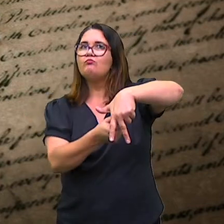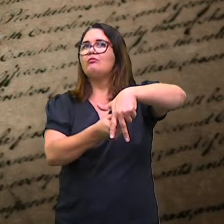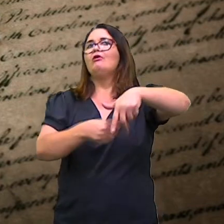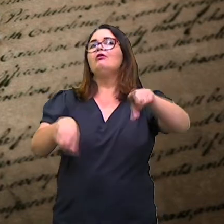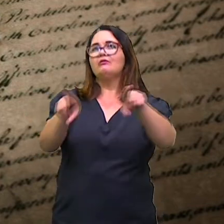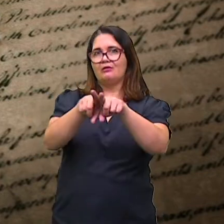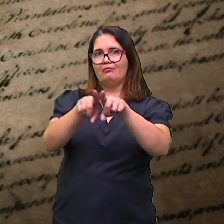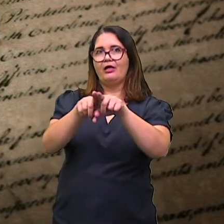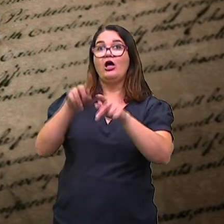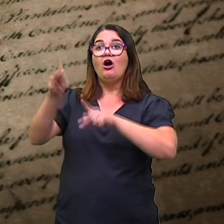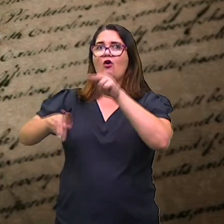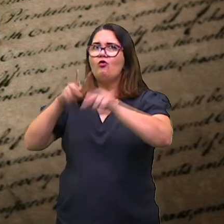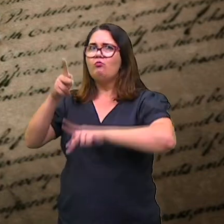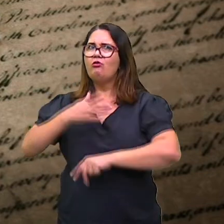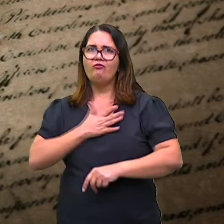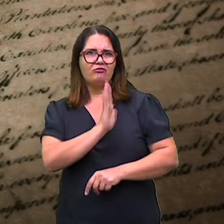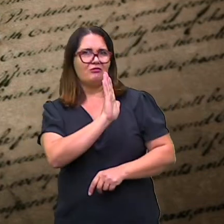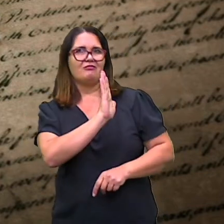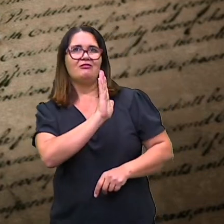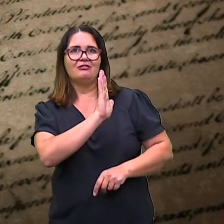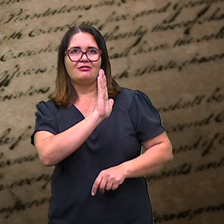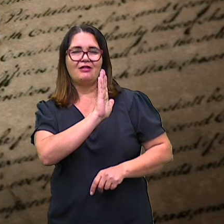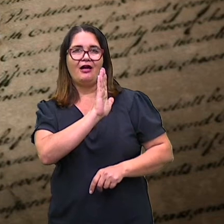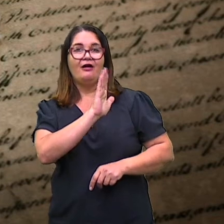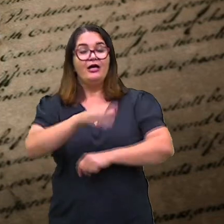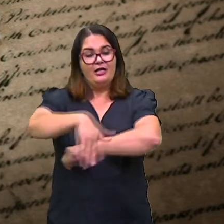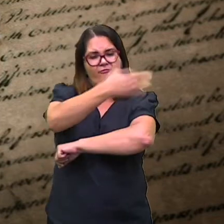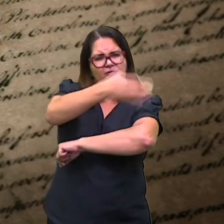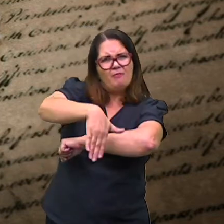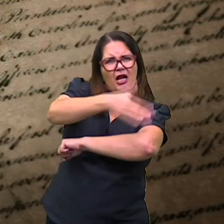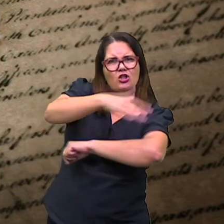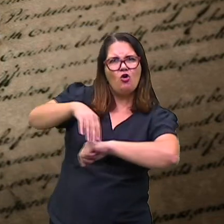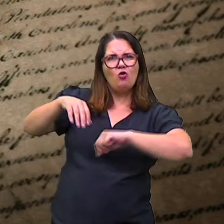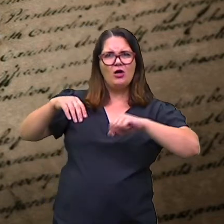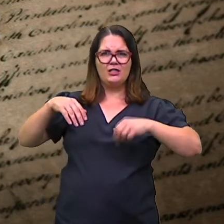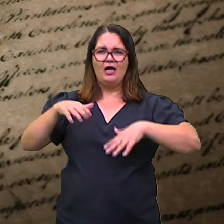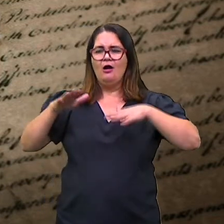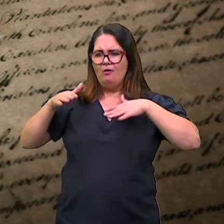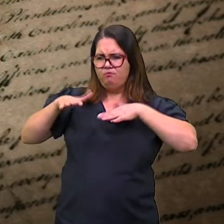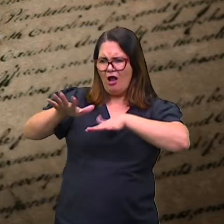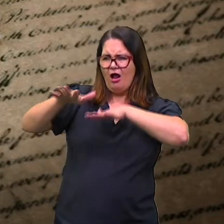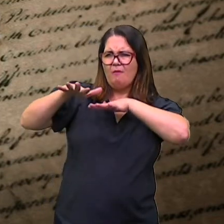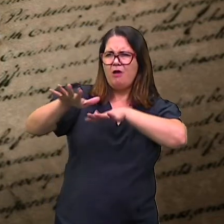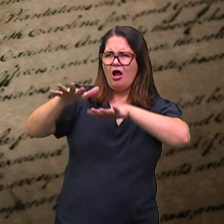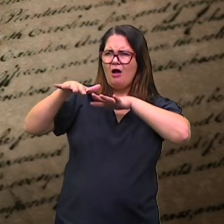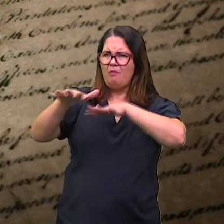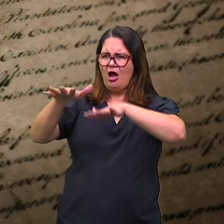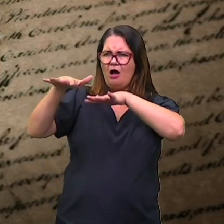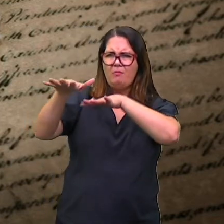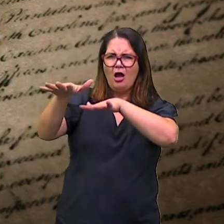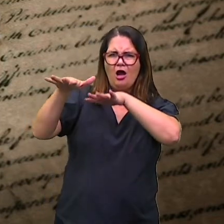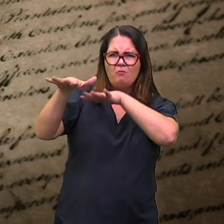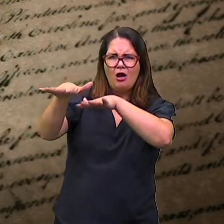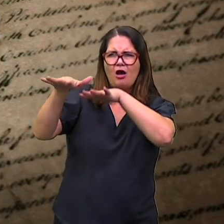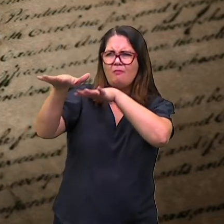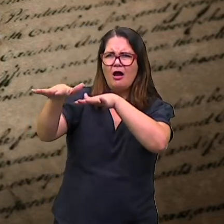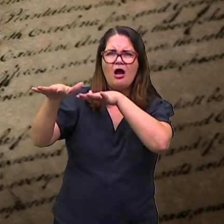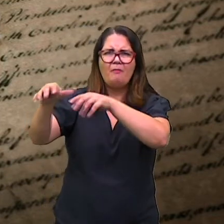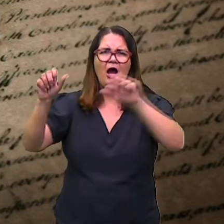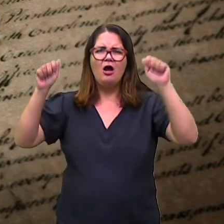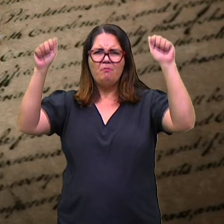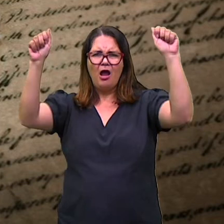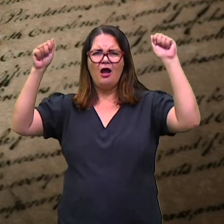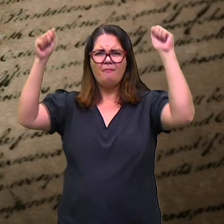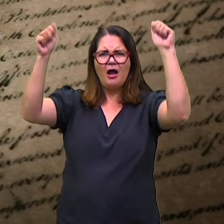usufruto nosso. Mas nós temos também, em oposição, os deveres. Se nós temos